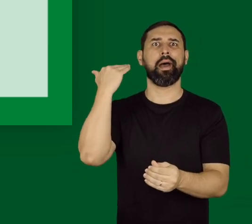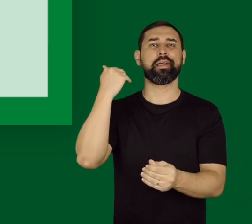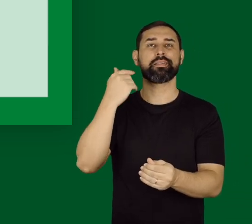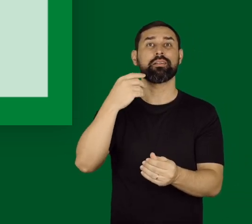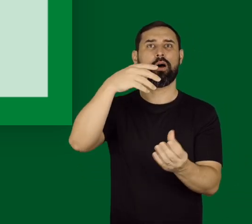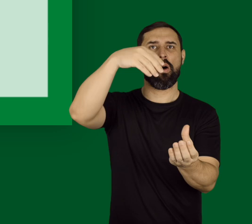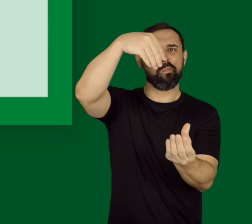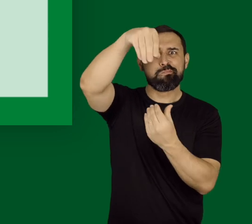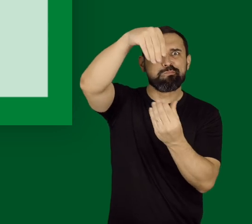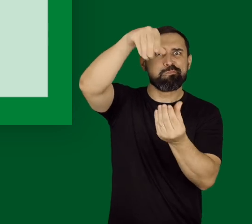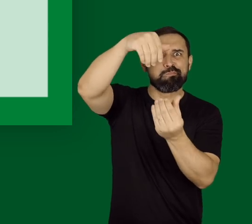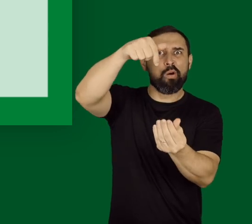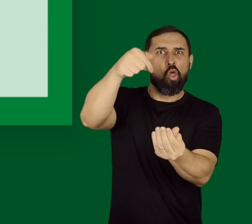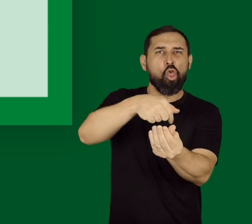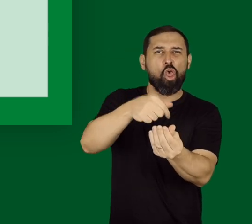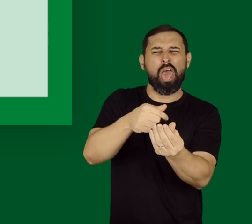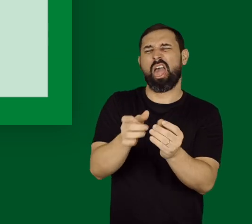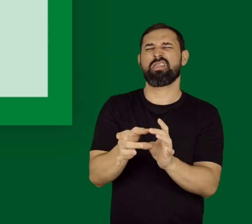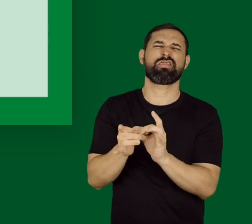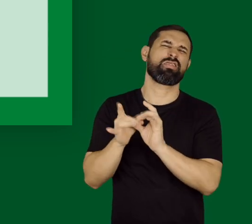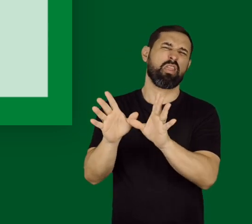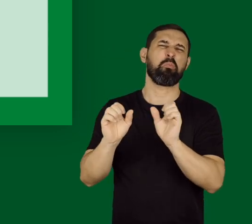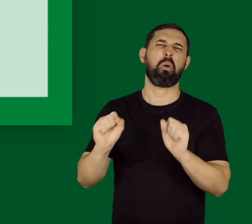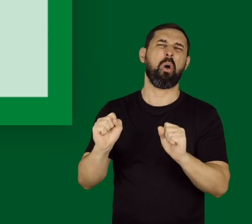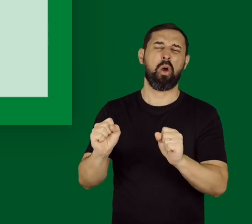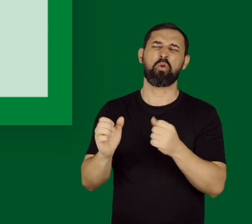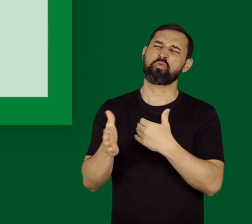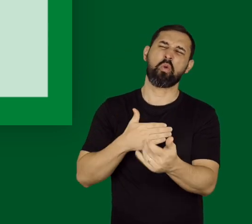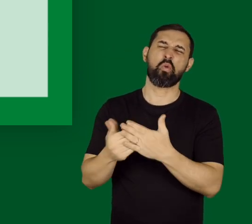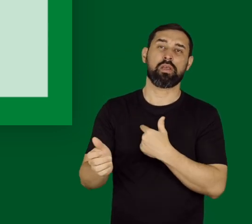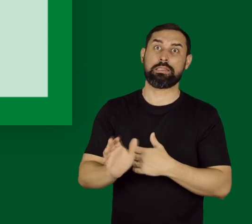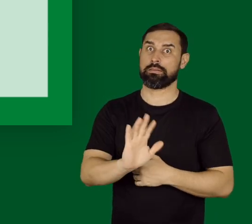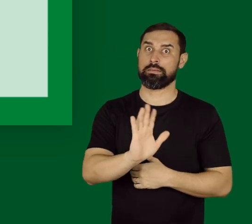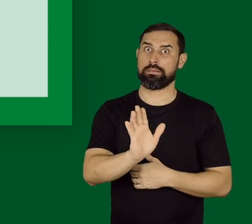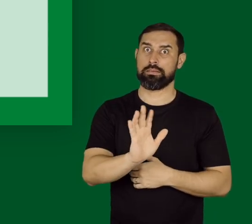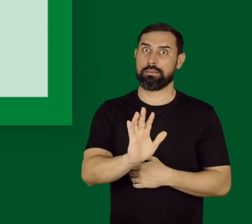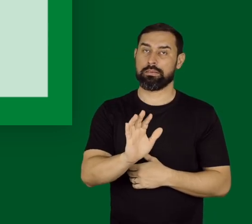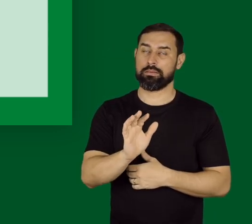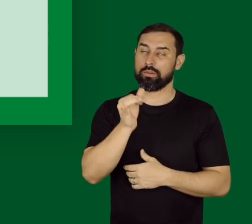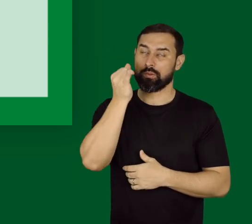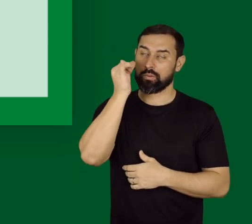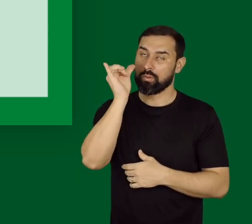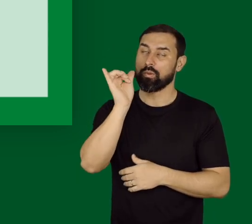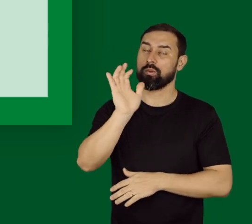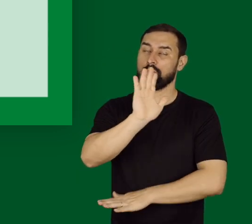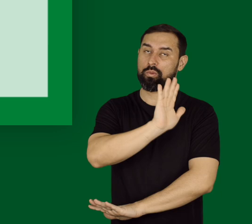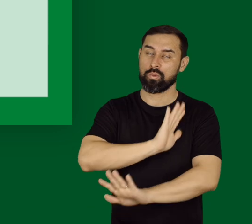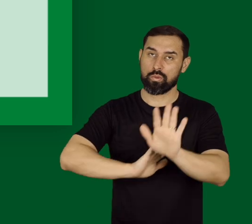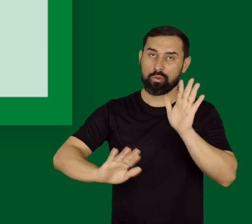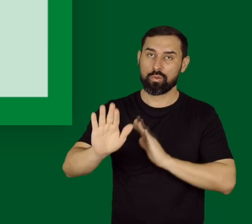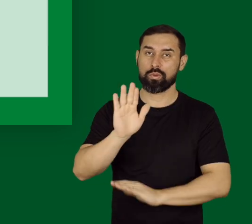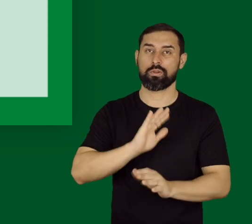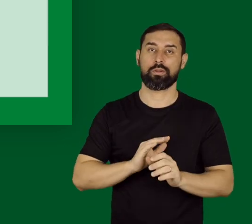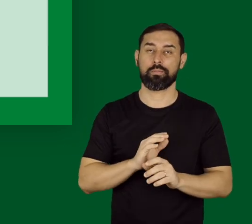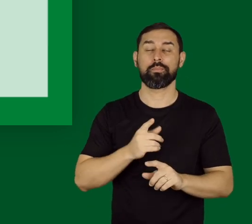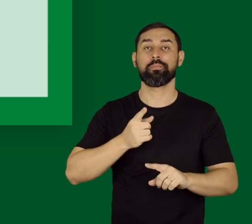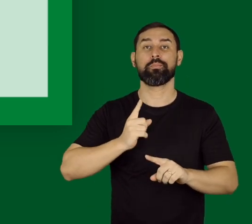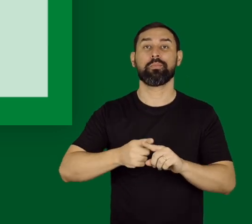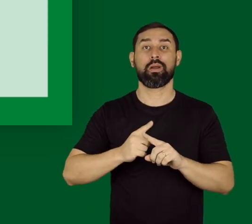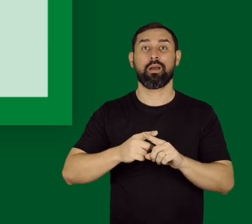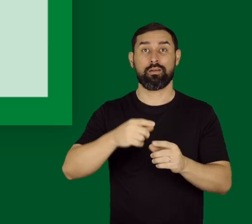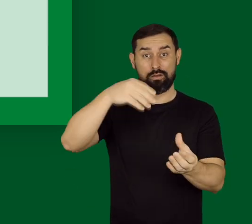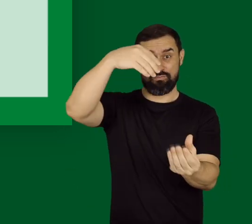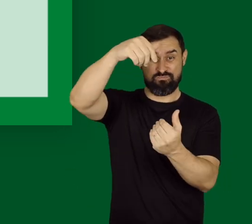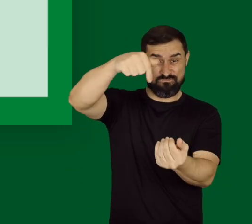na infusão de líquido. Então, antigamente a gente fazia líquidos muito mais livremente no choque e